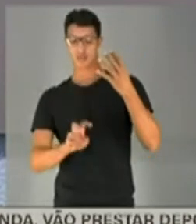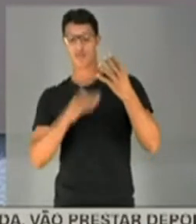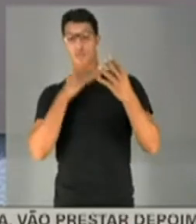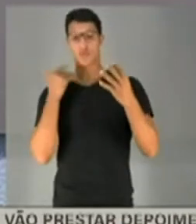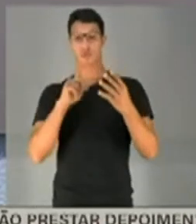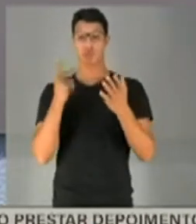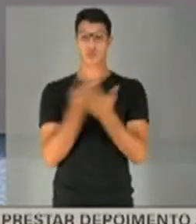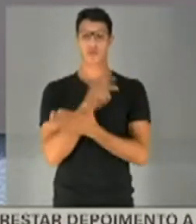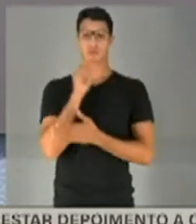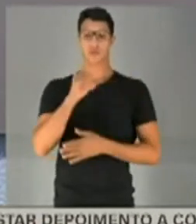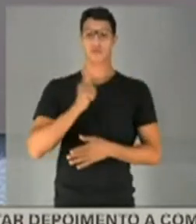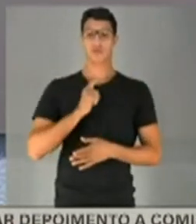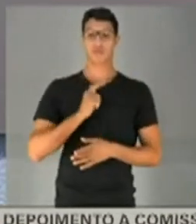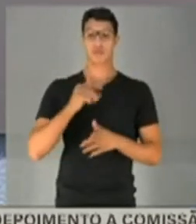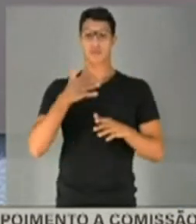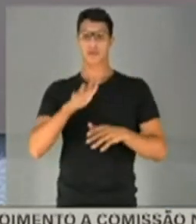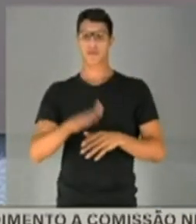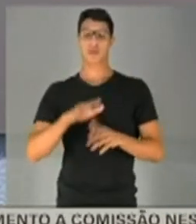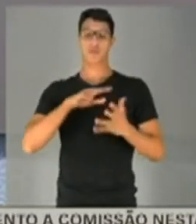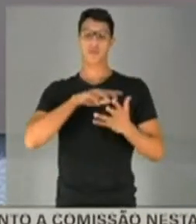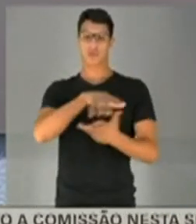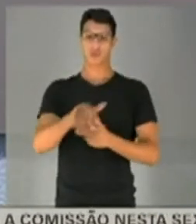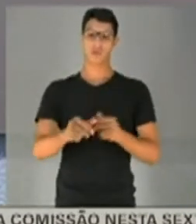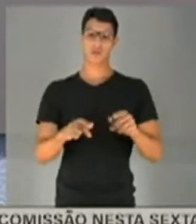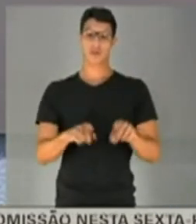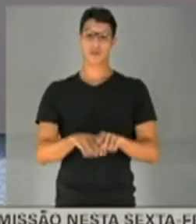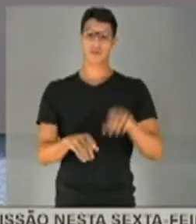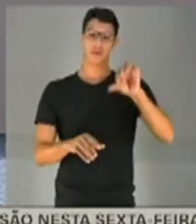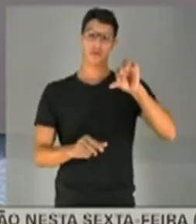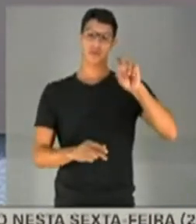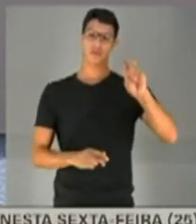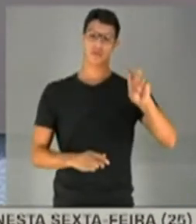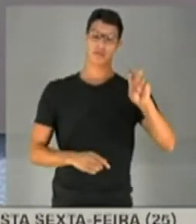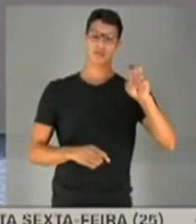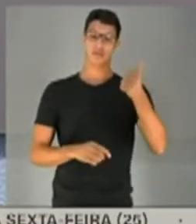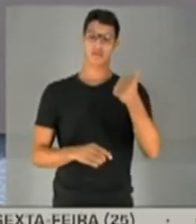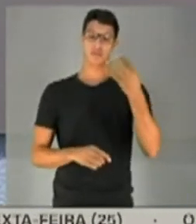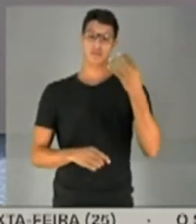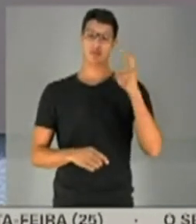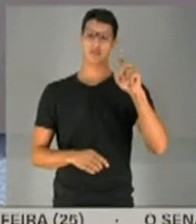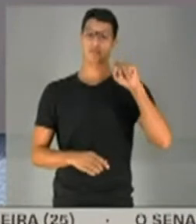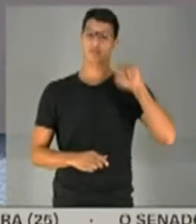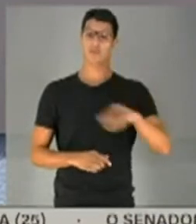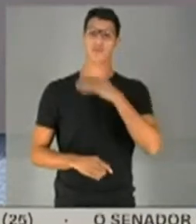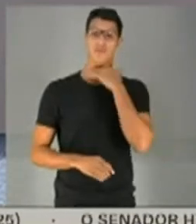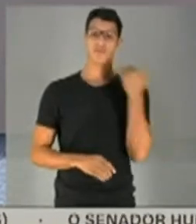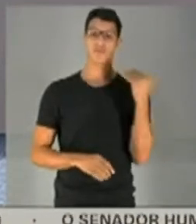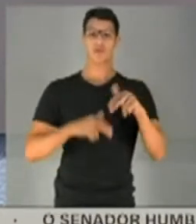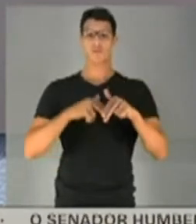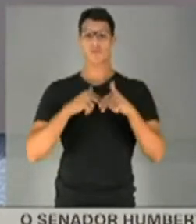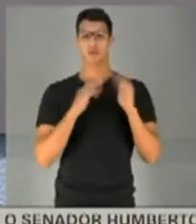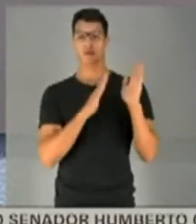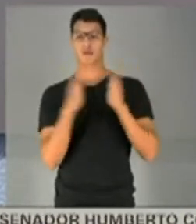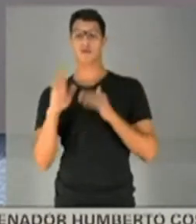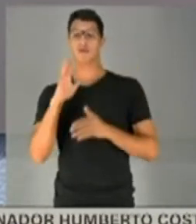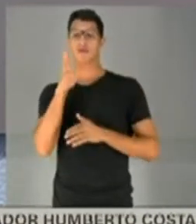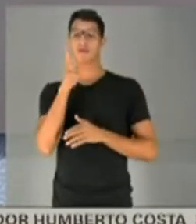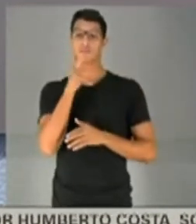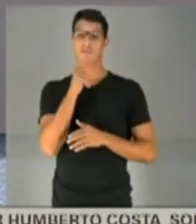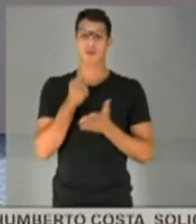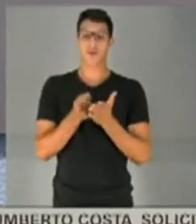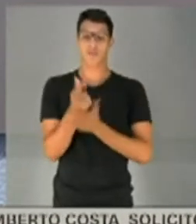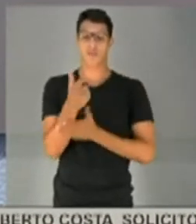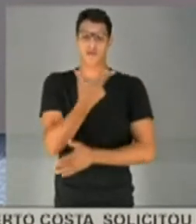teriam ocorrido se estivéssemos na média mundial, e entre 95 e 145 mil mortes foram causadas pela demora em comprar as